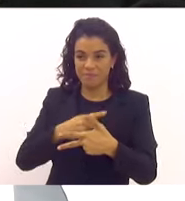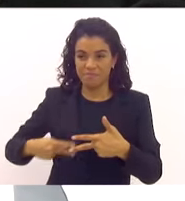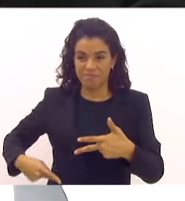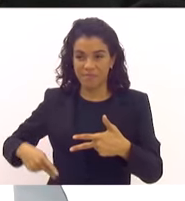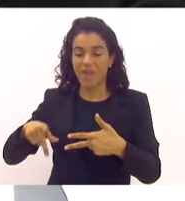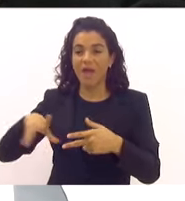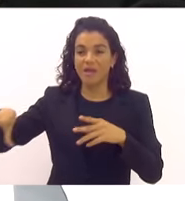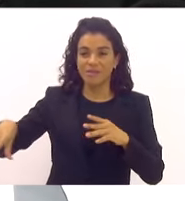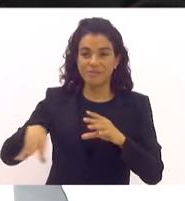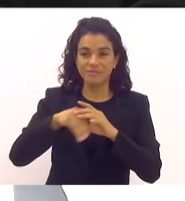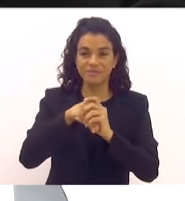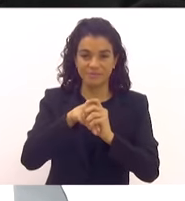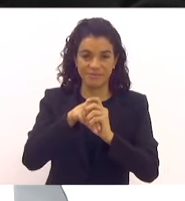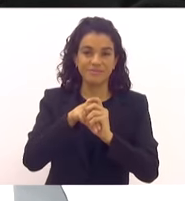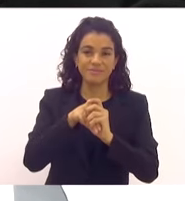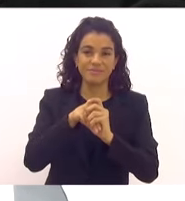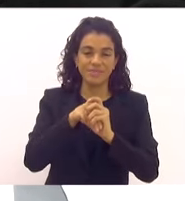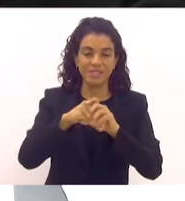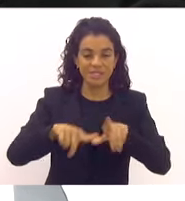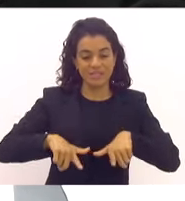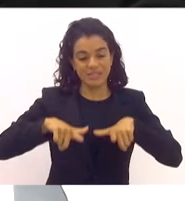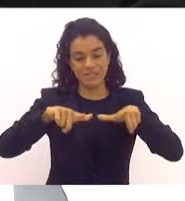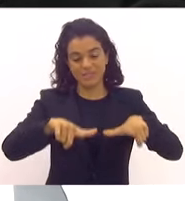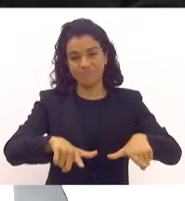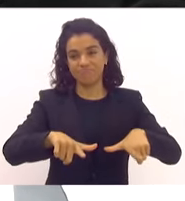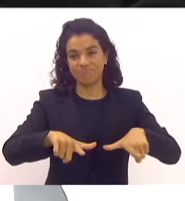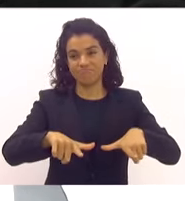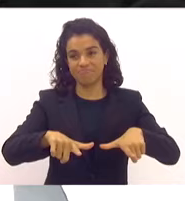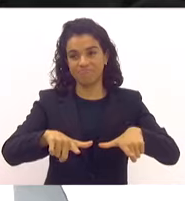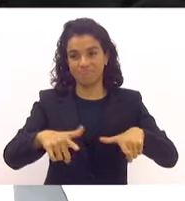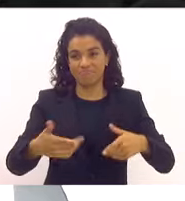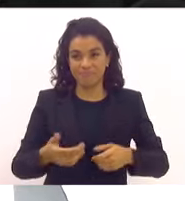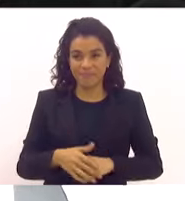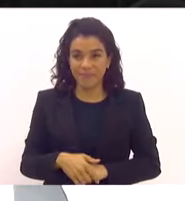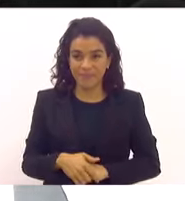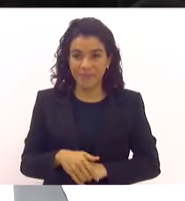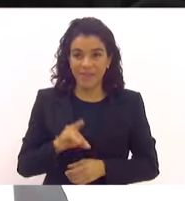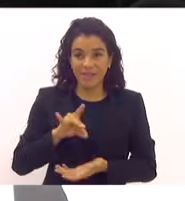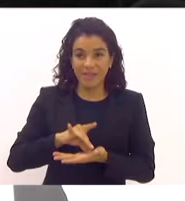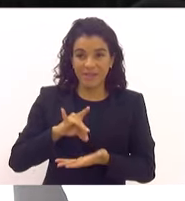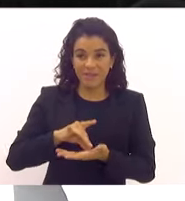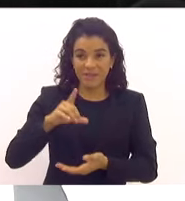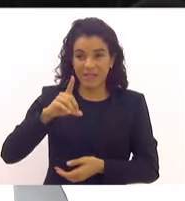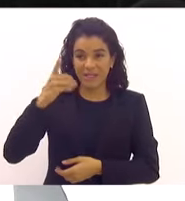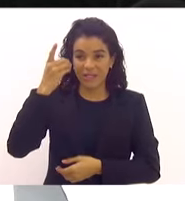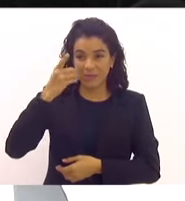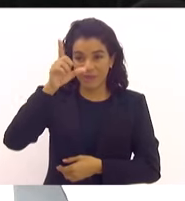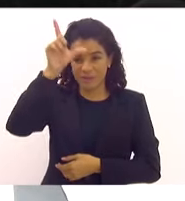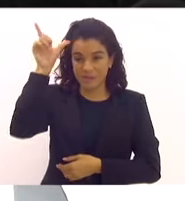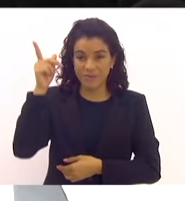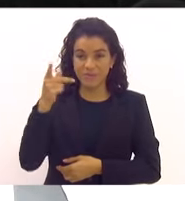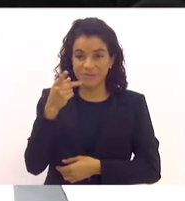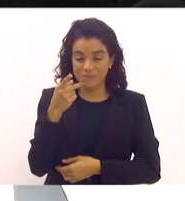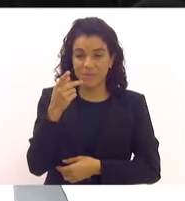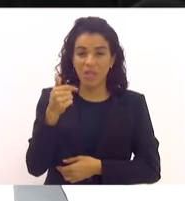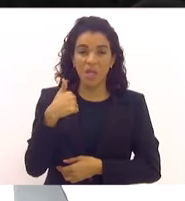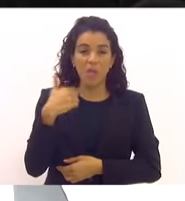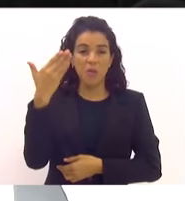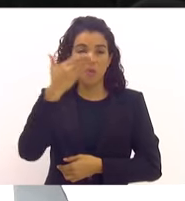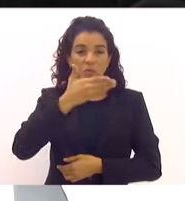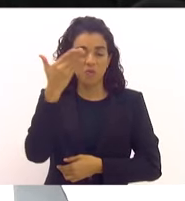a implantar o fornecimento de certidão. Na verdade, deputado Luiz Paulo, no mérito, eu não